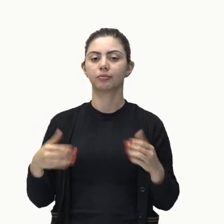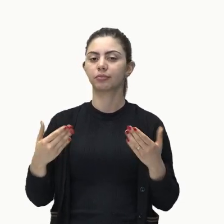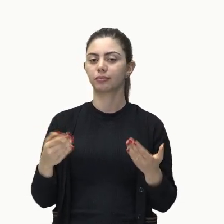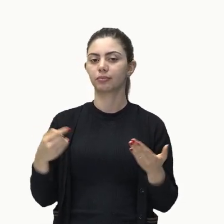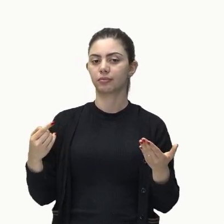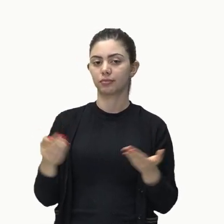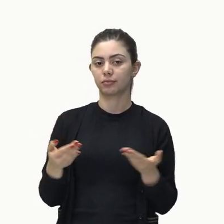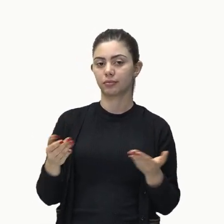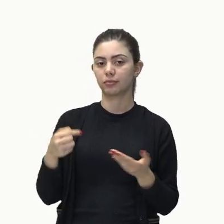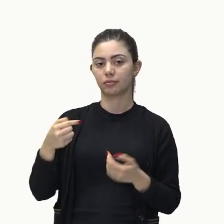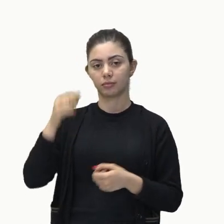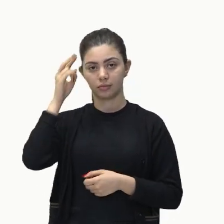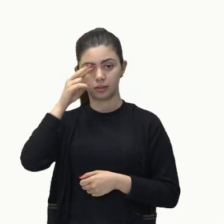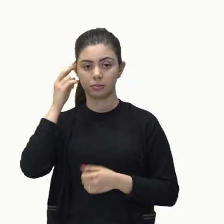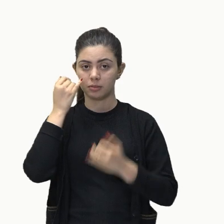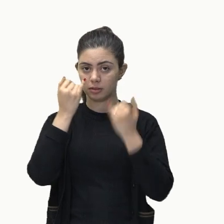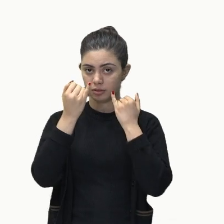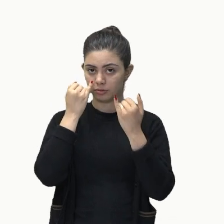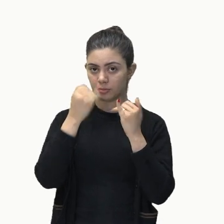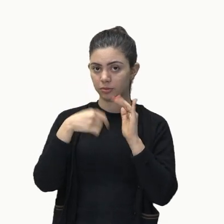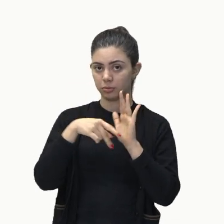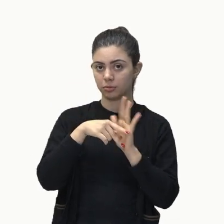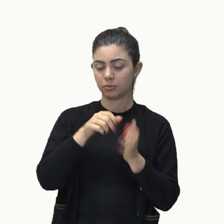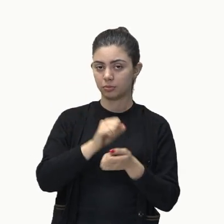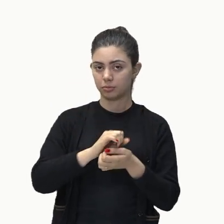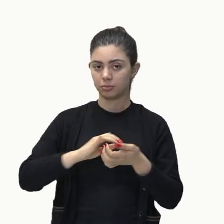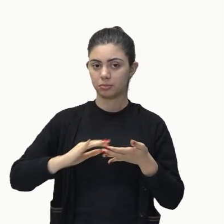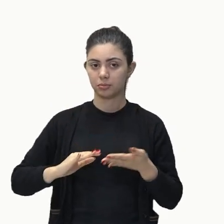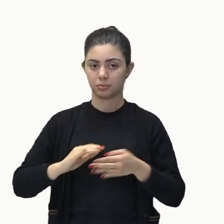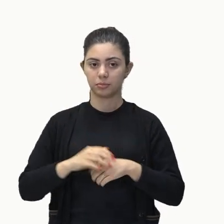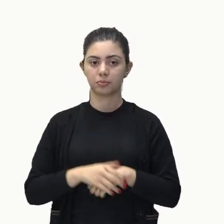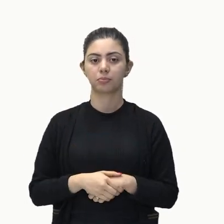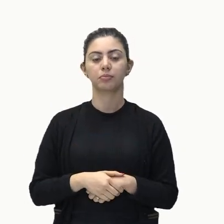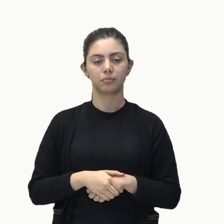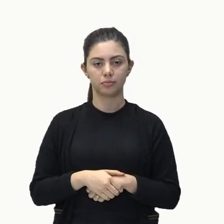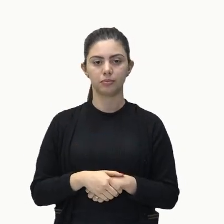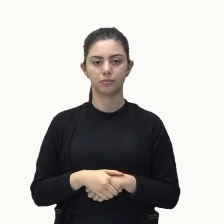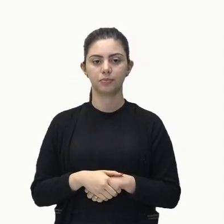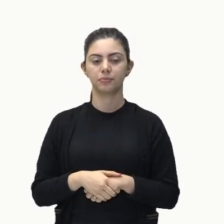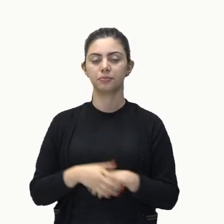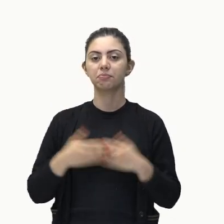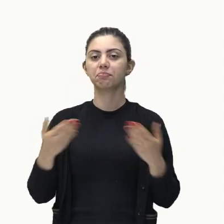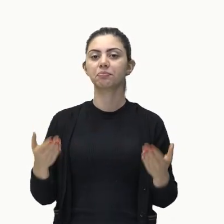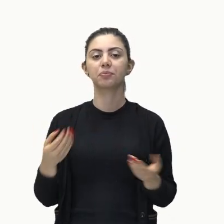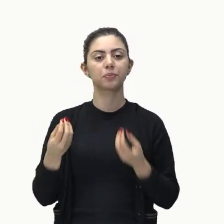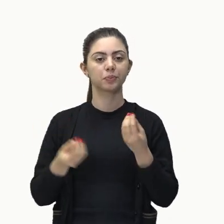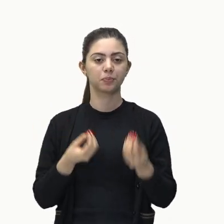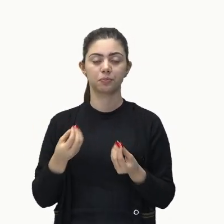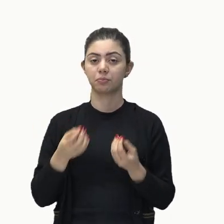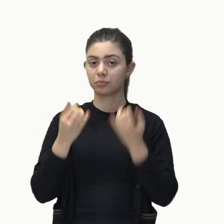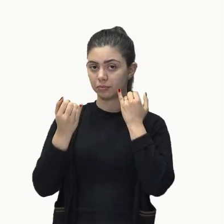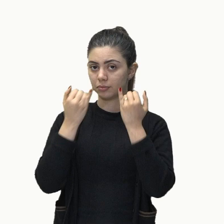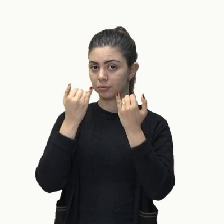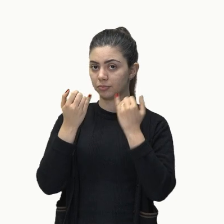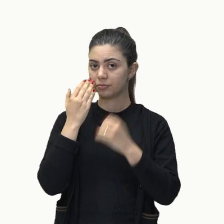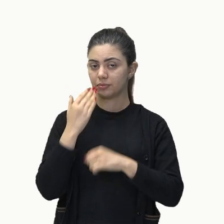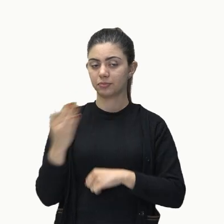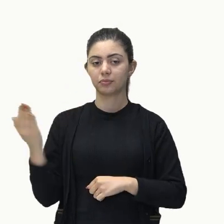vamos relembrar quais são os dados da questão que nós temos, ó. Tá certo? Os dados da